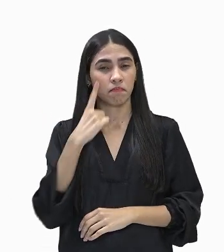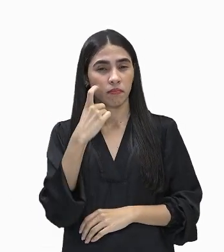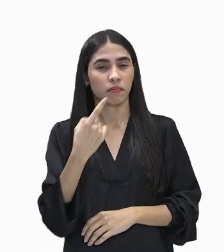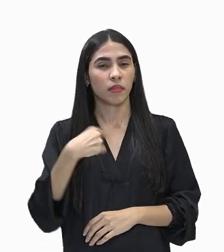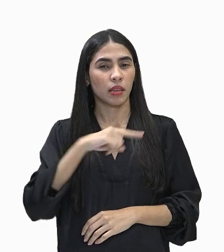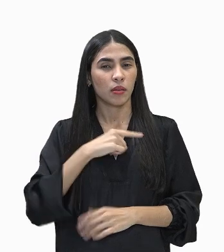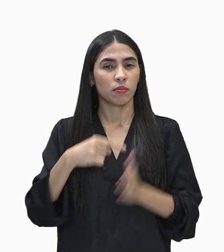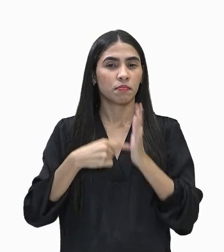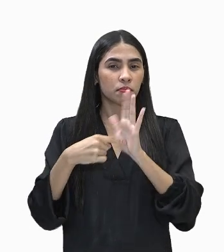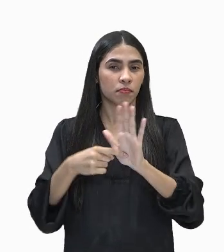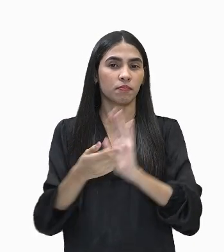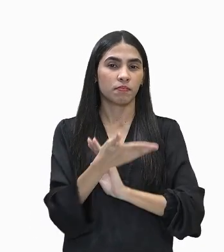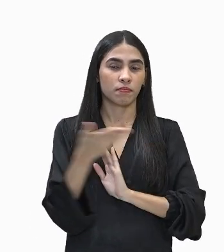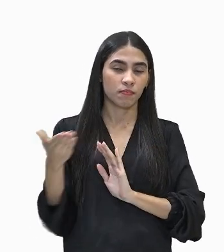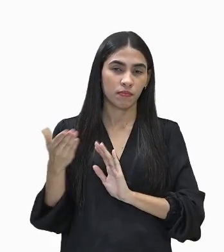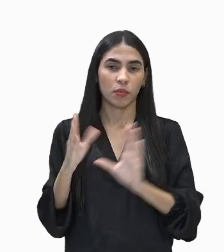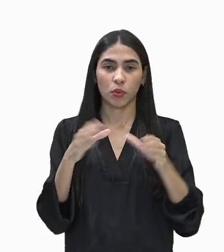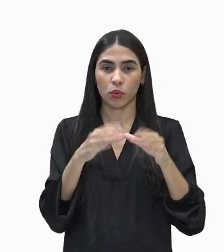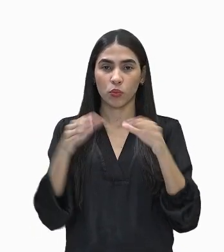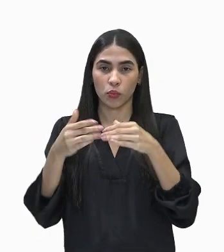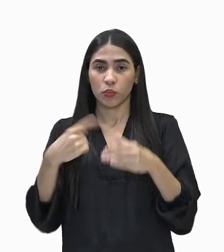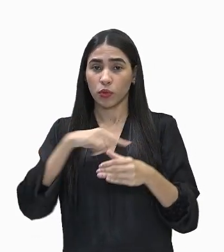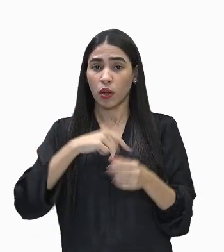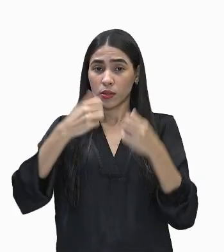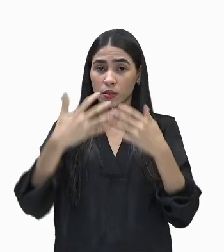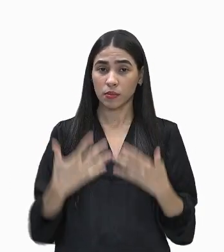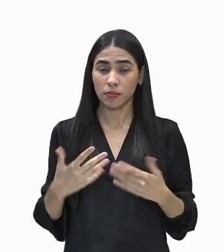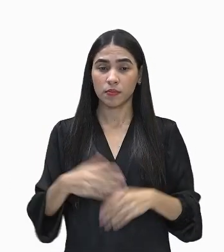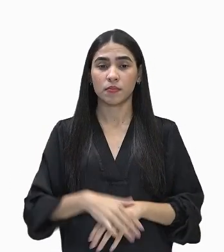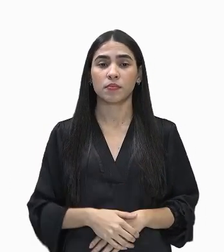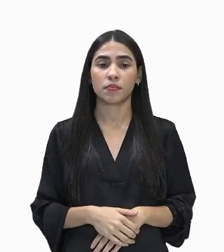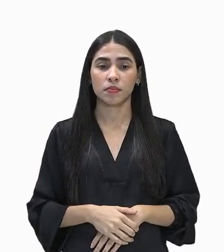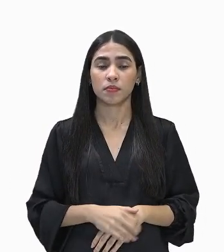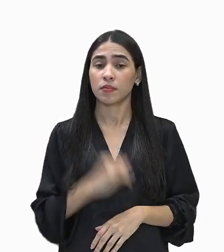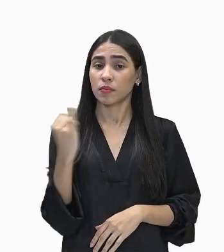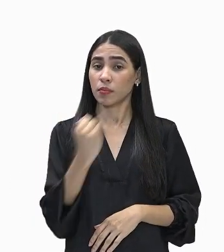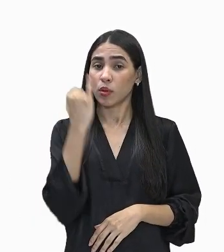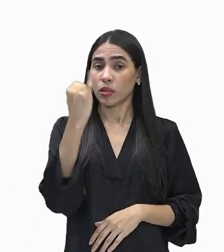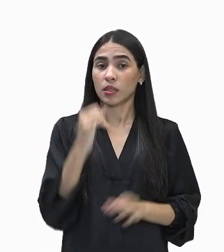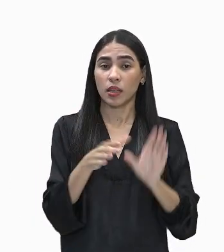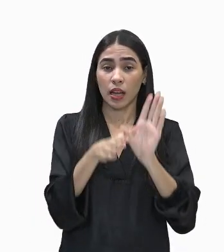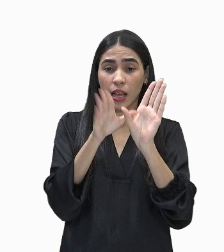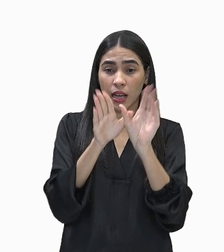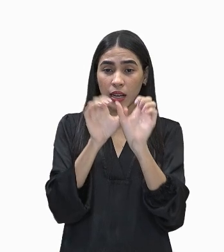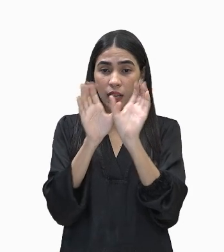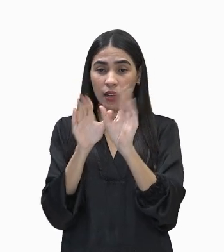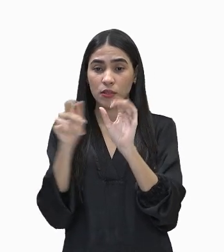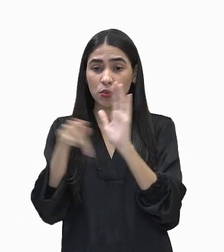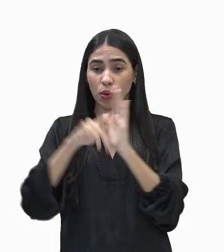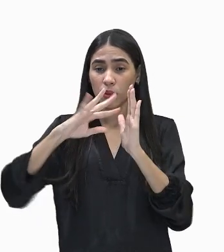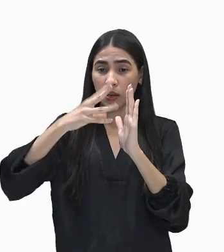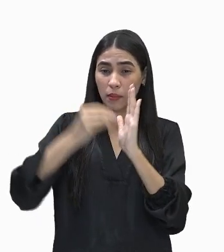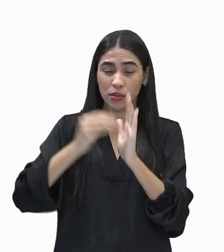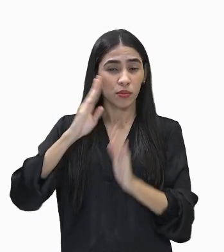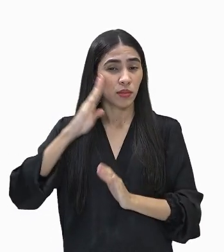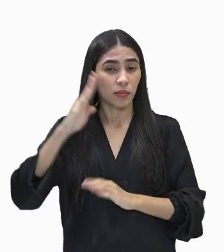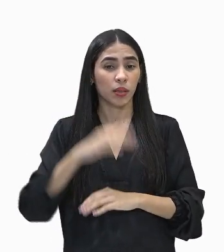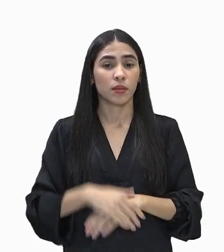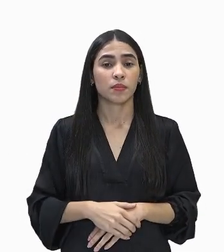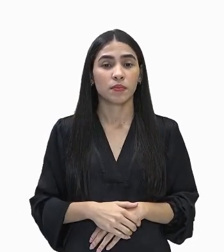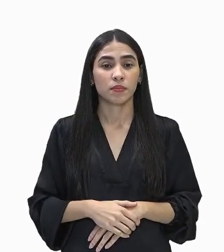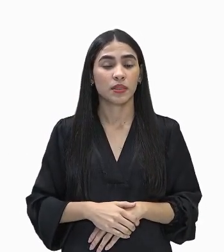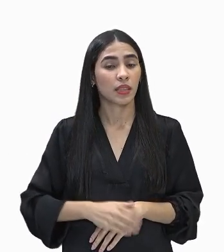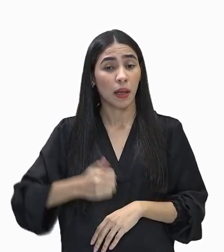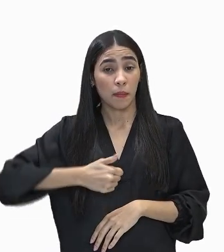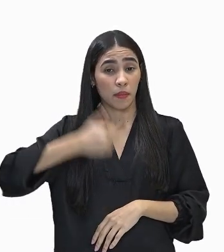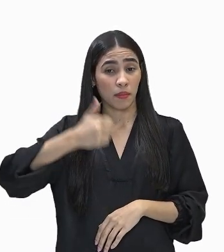gosto de trazer para vocês dos grupos que a gente fala, a importância das aves da Amazônia em específico. A